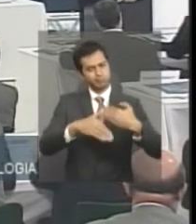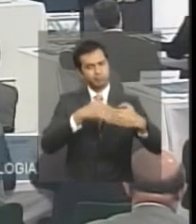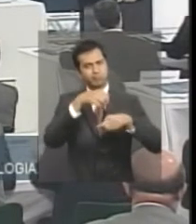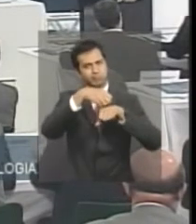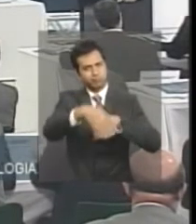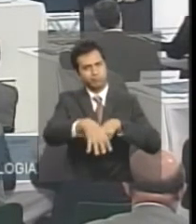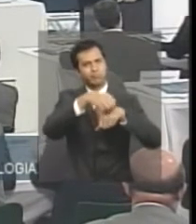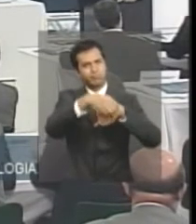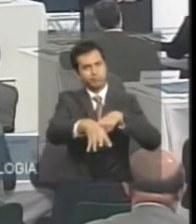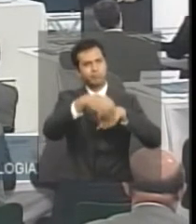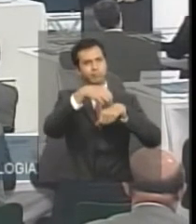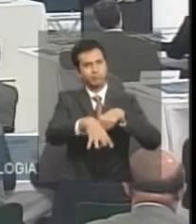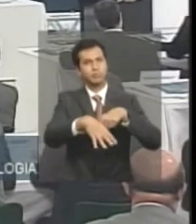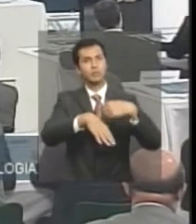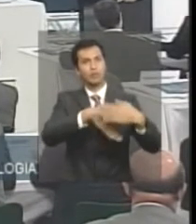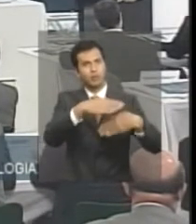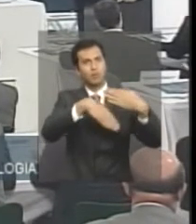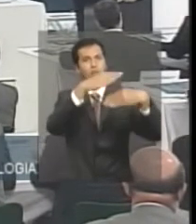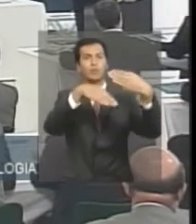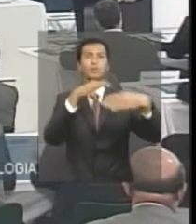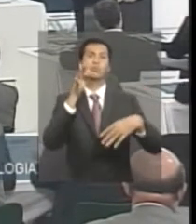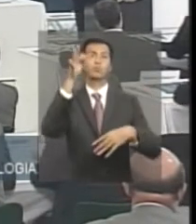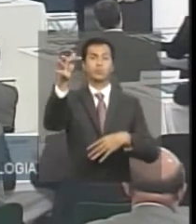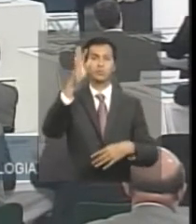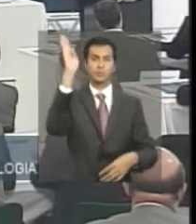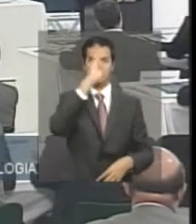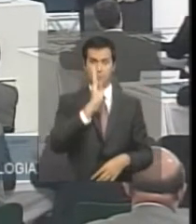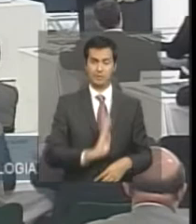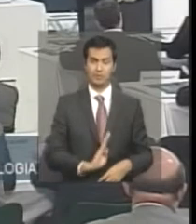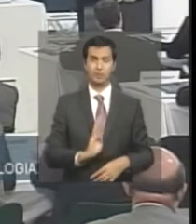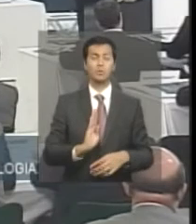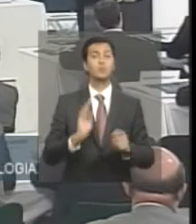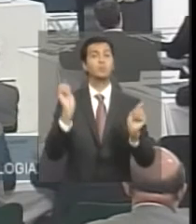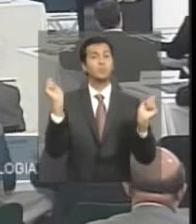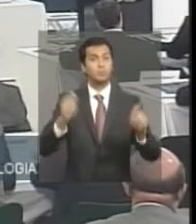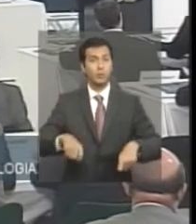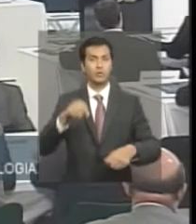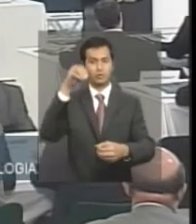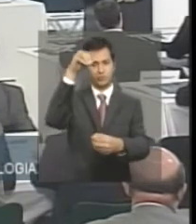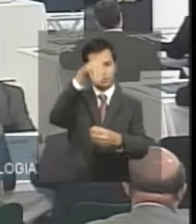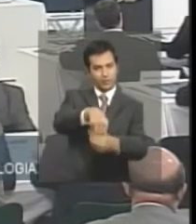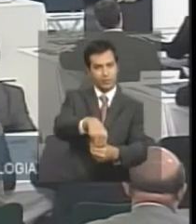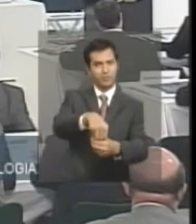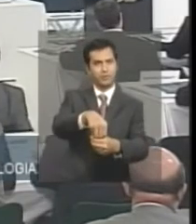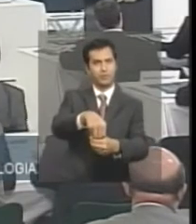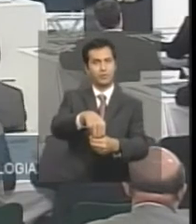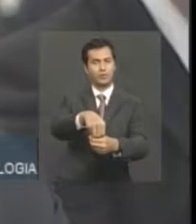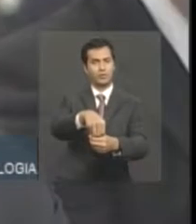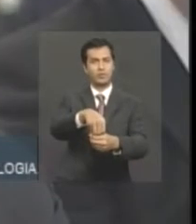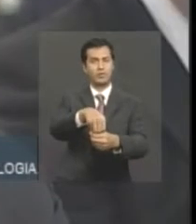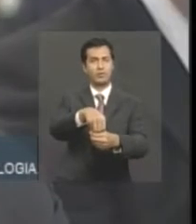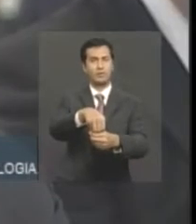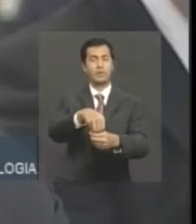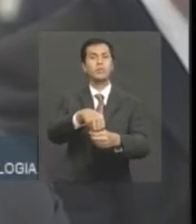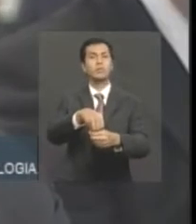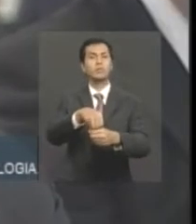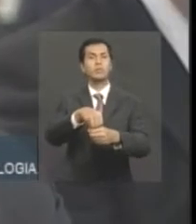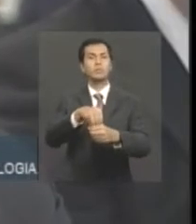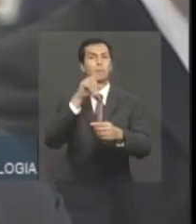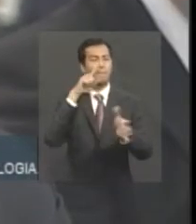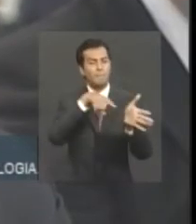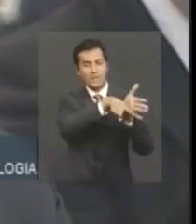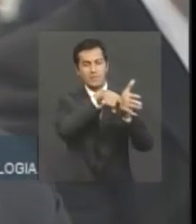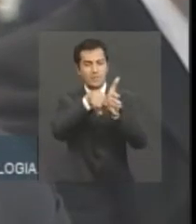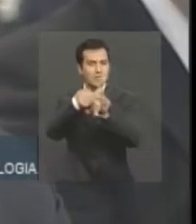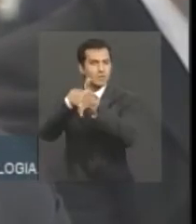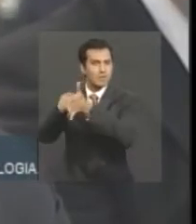garantir que o país possa continuar aqui dentro, gerando todos os